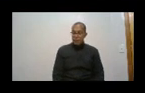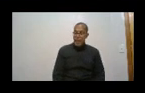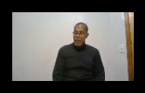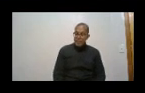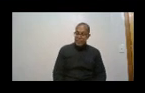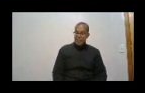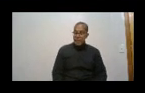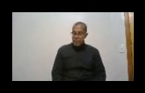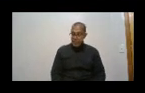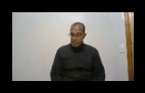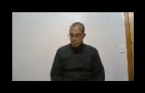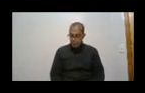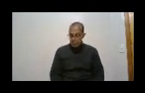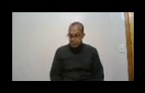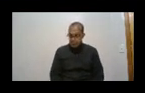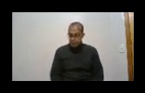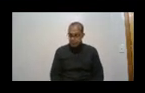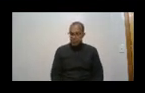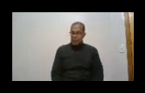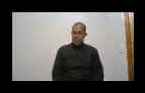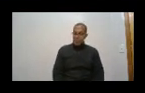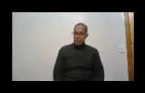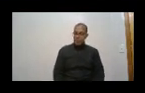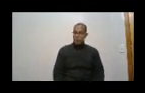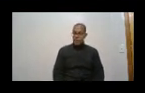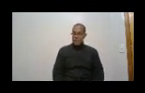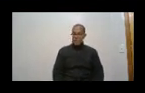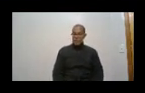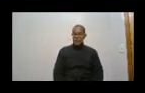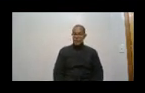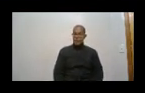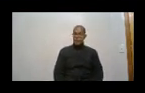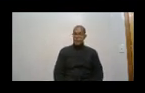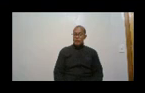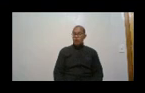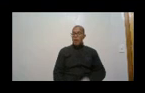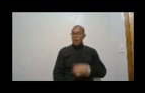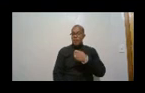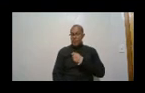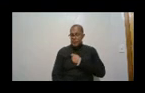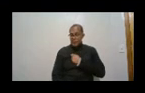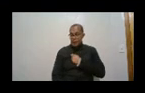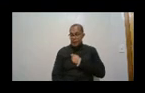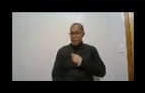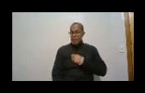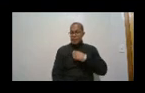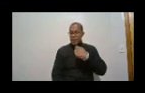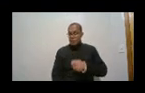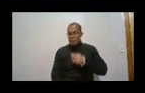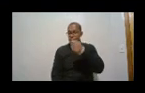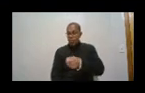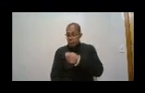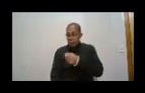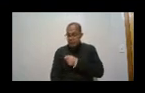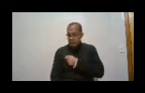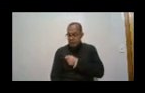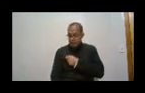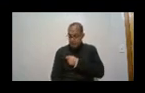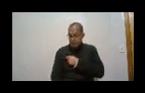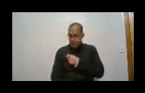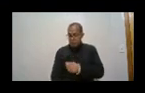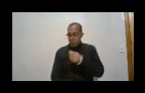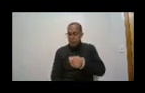receptor beta-adrenérgico, certo? Que faz broncodilatação. Então eu vou lá e tomo uma medicação que